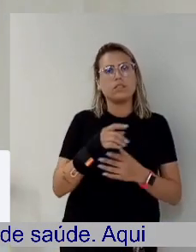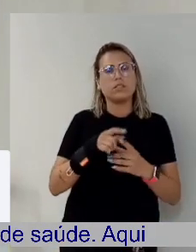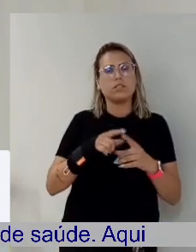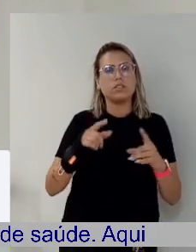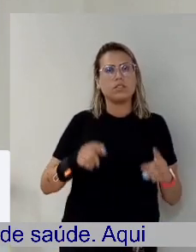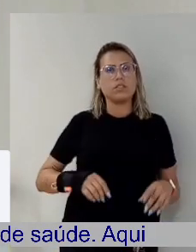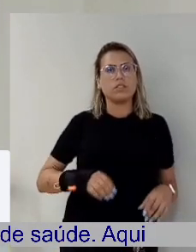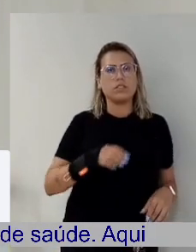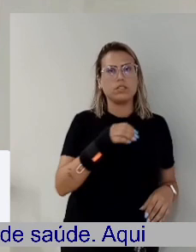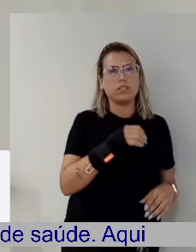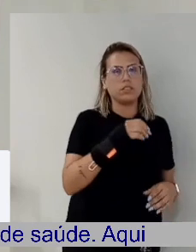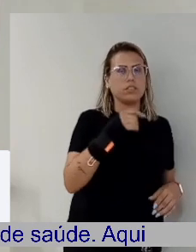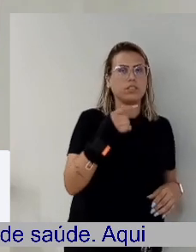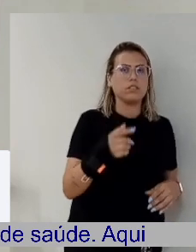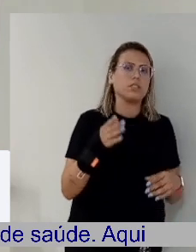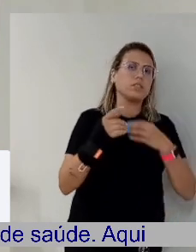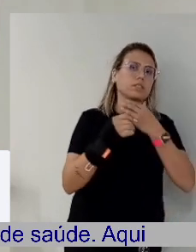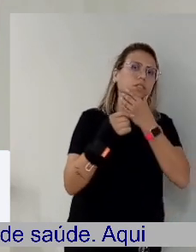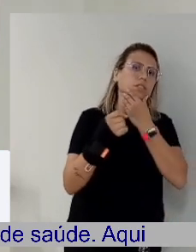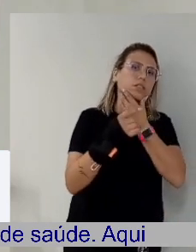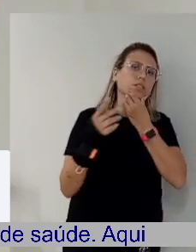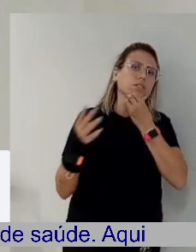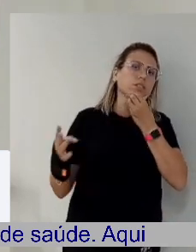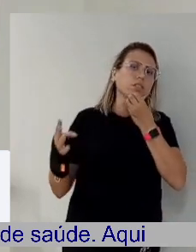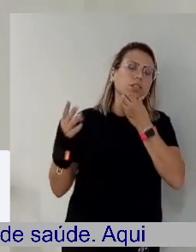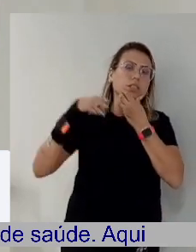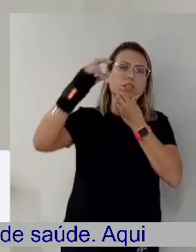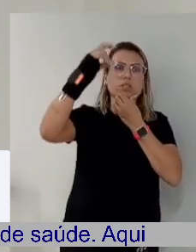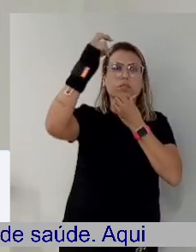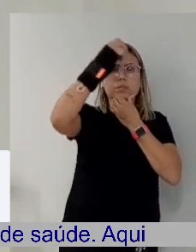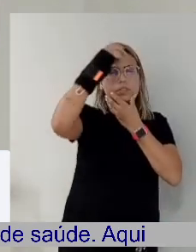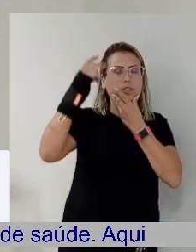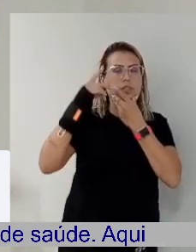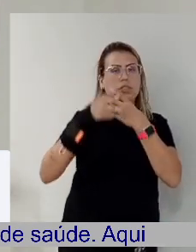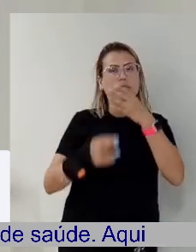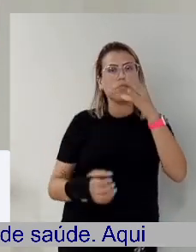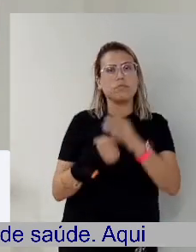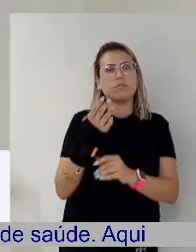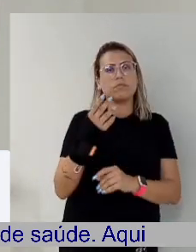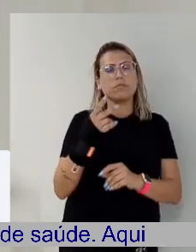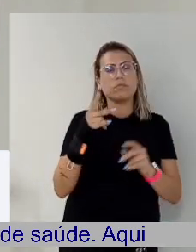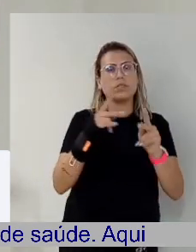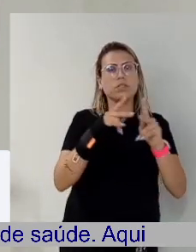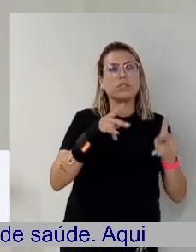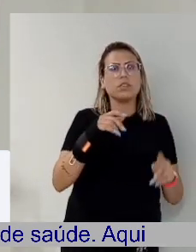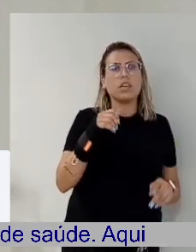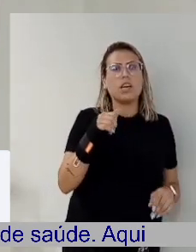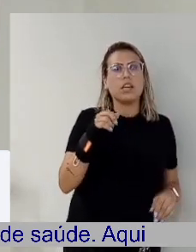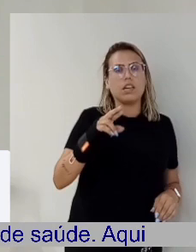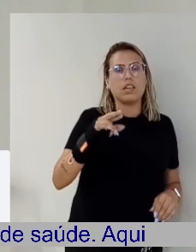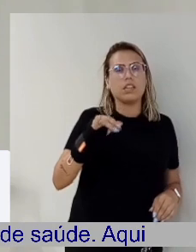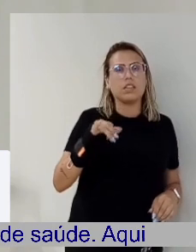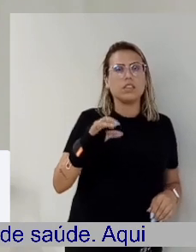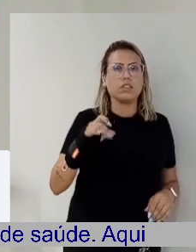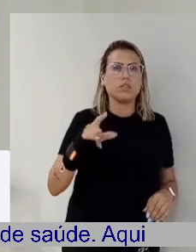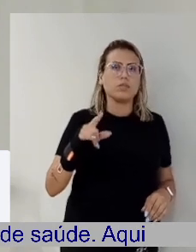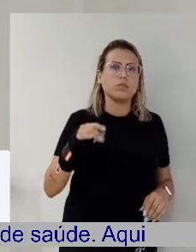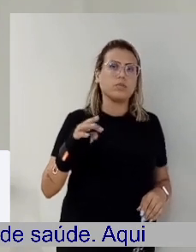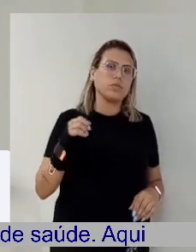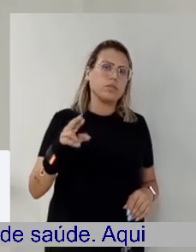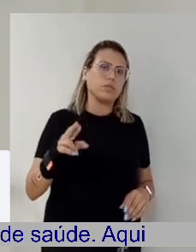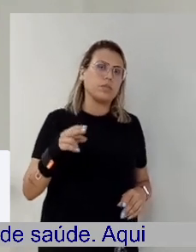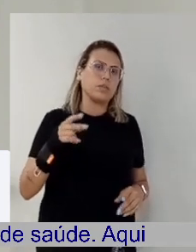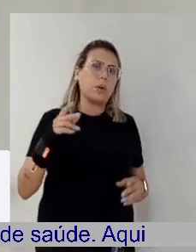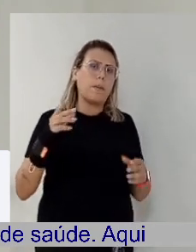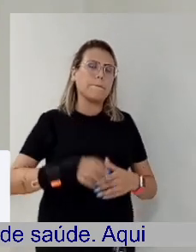007 da autoria do executivo que dispõe sobre a criação do programa agricultor parceiro no âmbito do